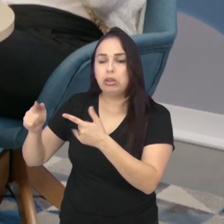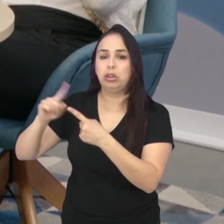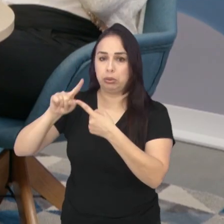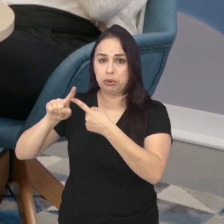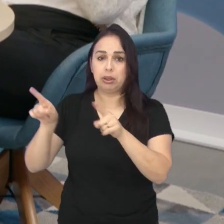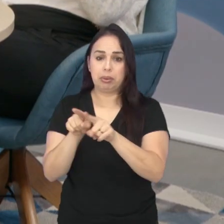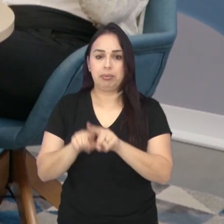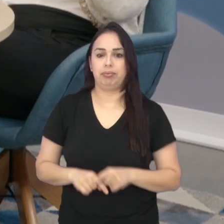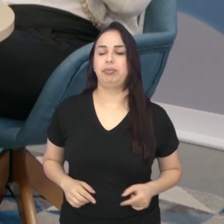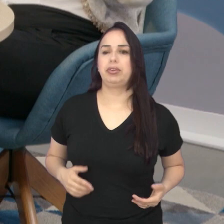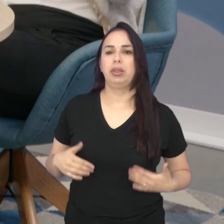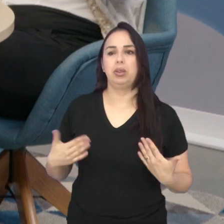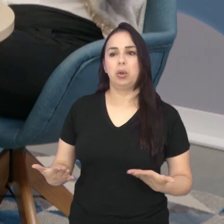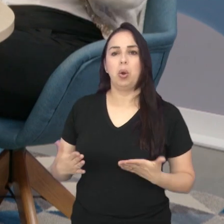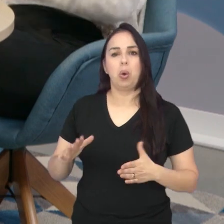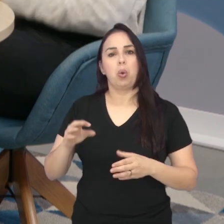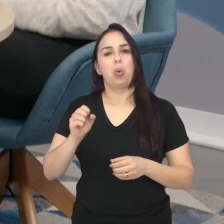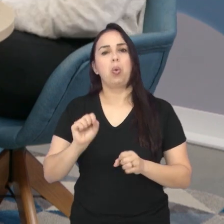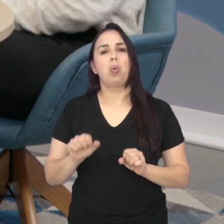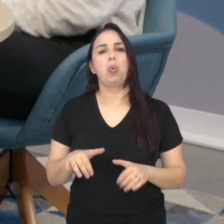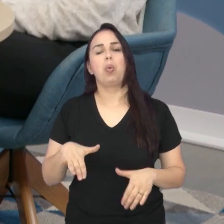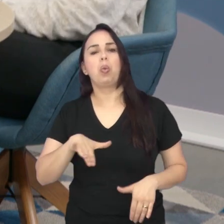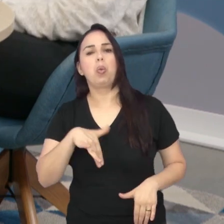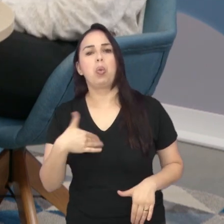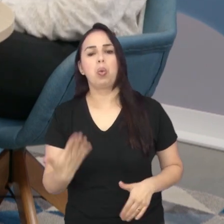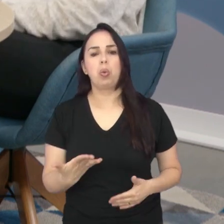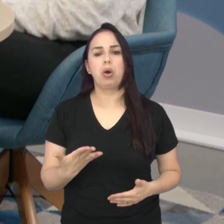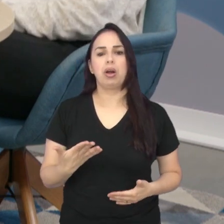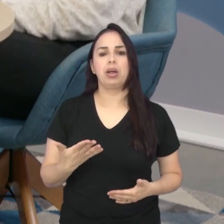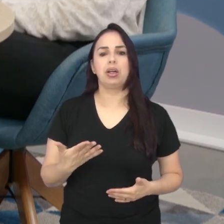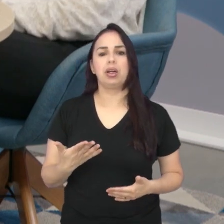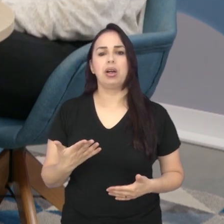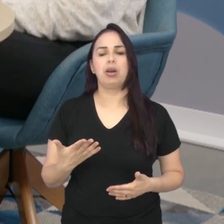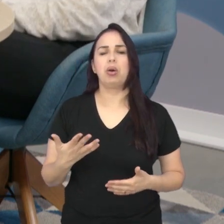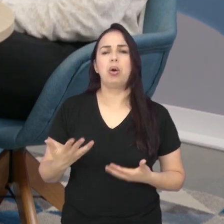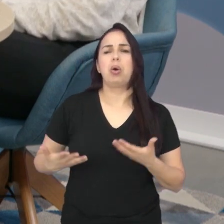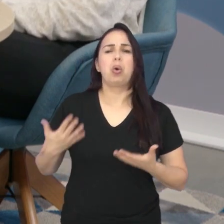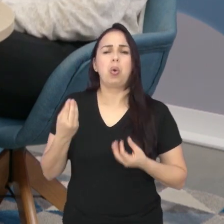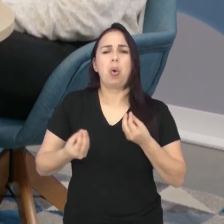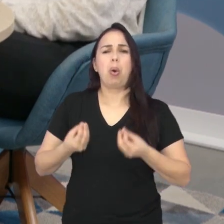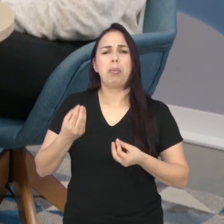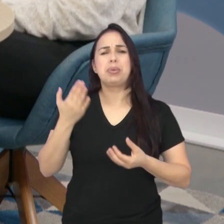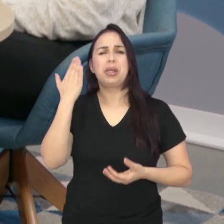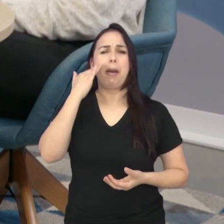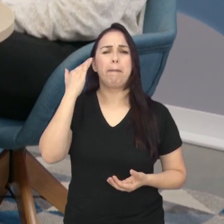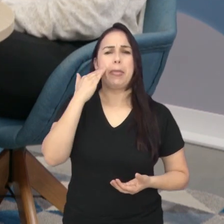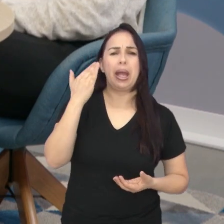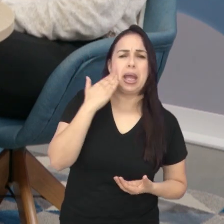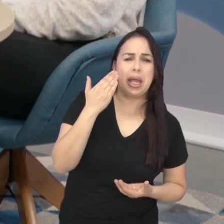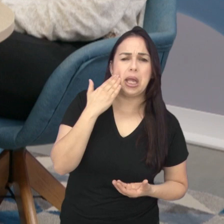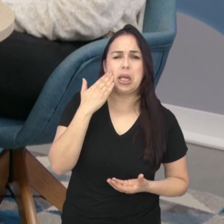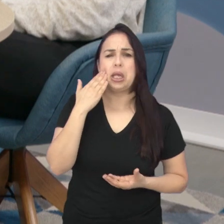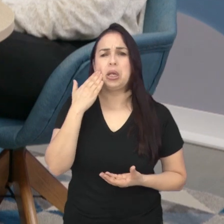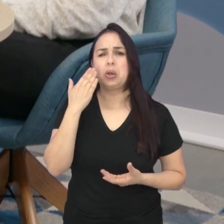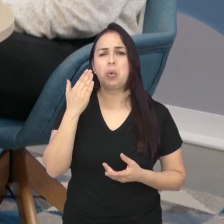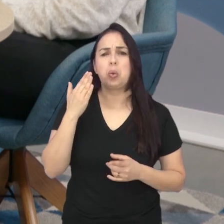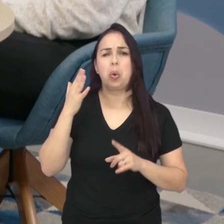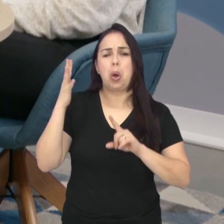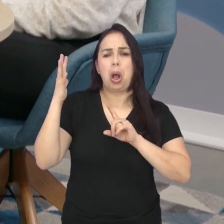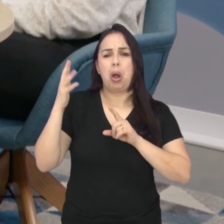falo no geral, assim, de que o relacionamento está ficando abusivo. Ou não, vamos focar primeiro assim dentro de casa,